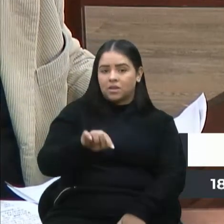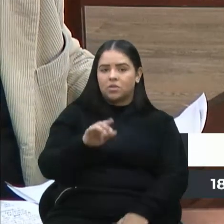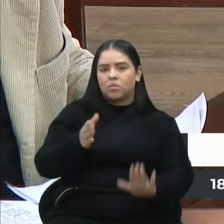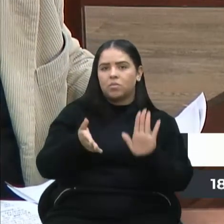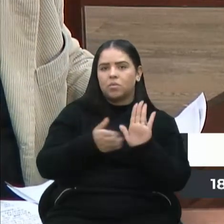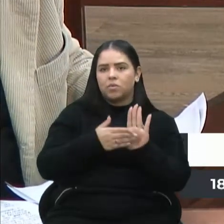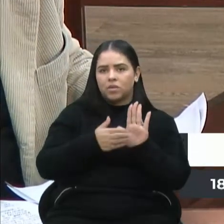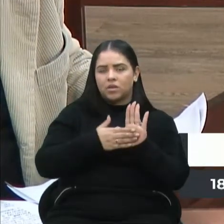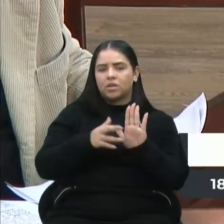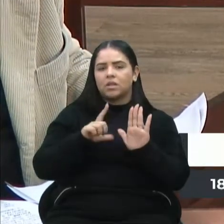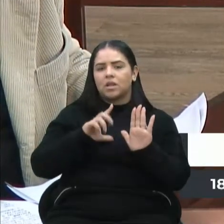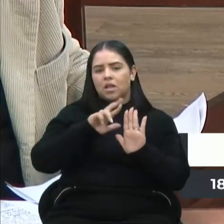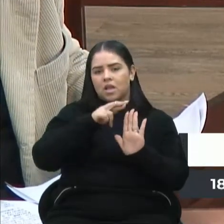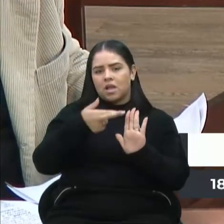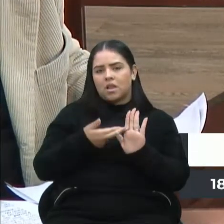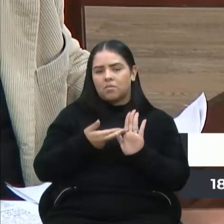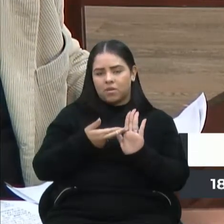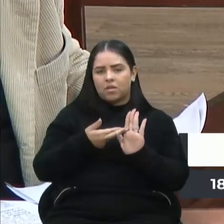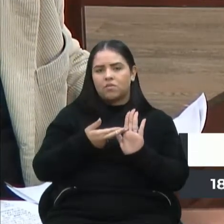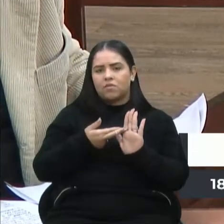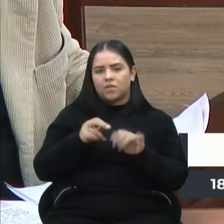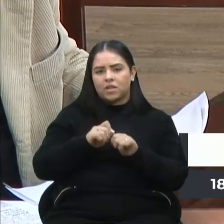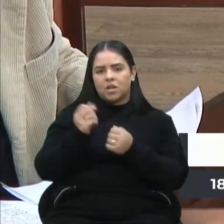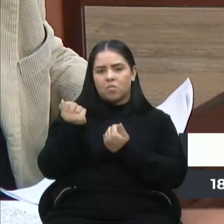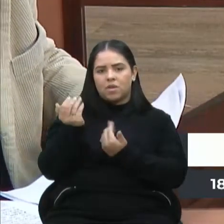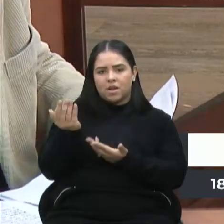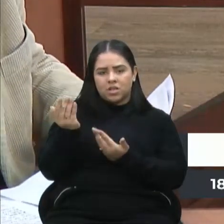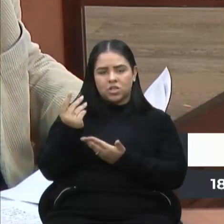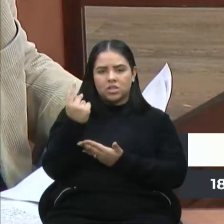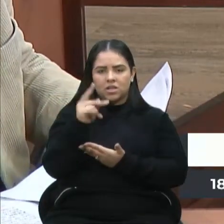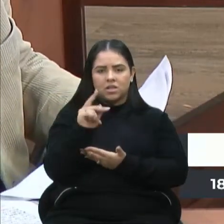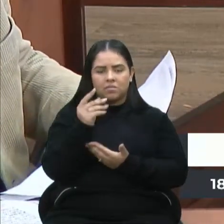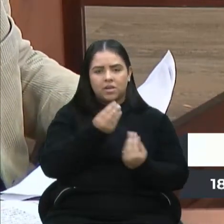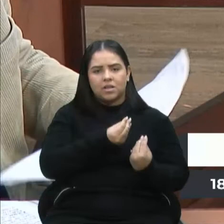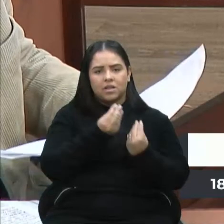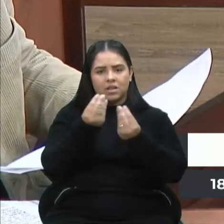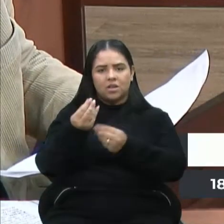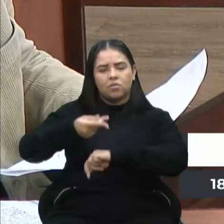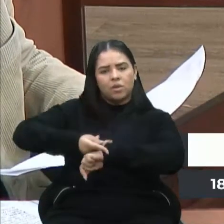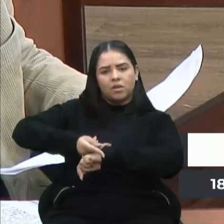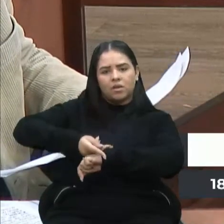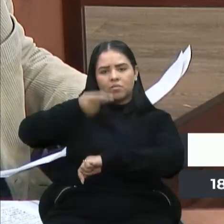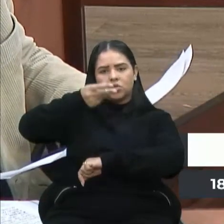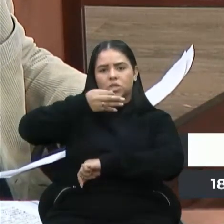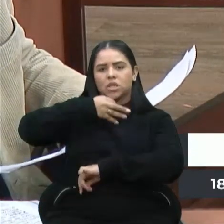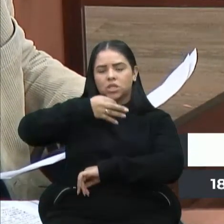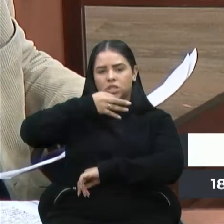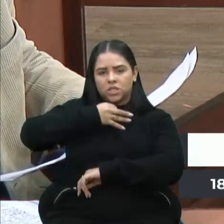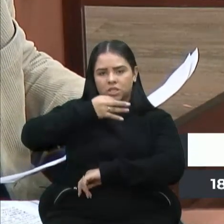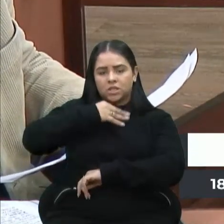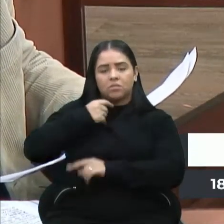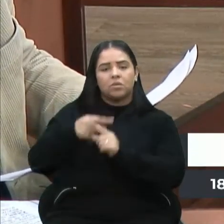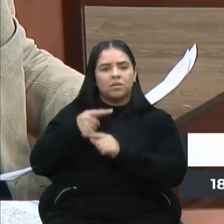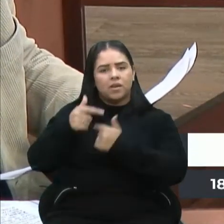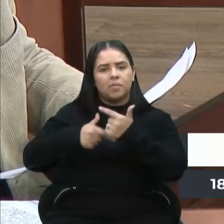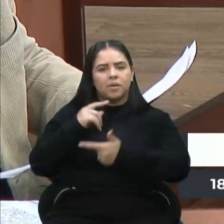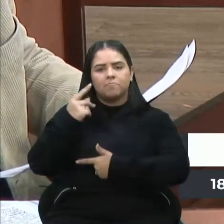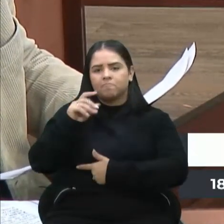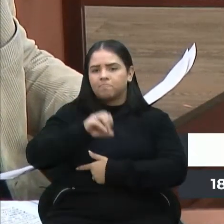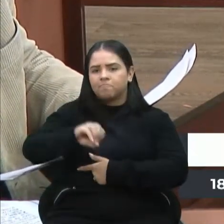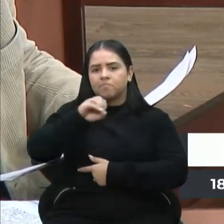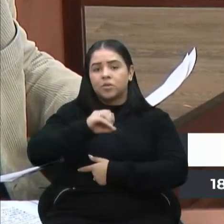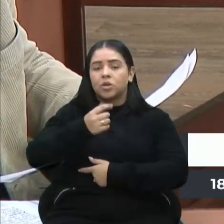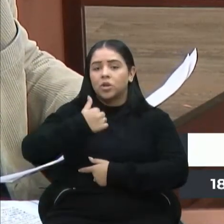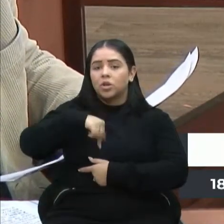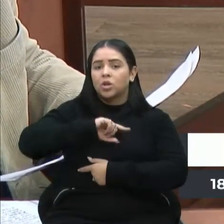num requerimento da minha autoria, vai fazer uma homenagem a ela, vai entregar a ela o troféu Caxias do Sul por essa atuação. Então, é um momento em que a